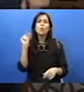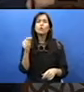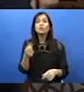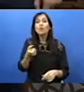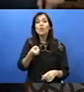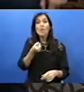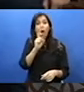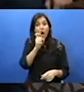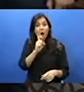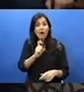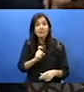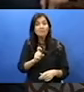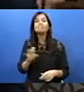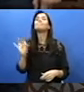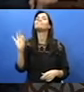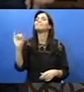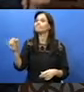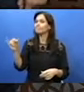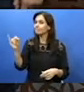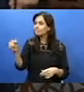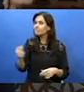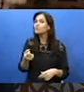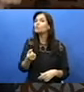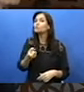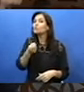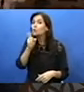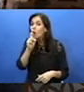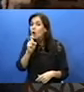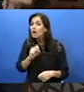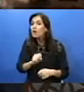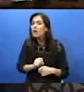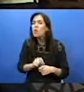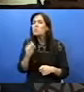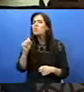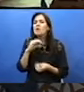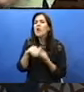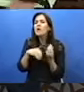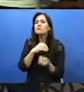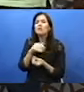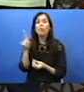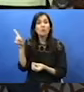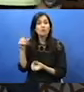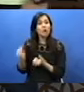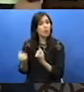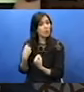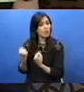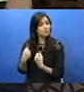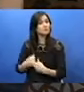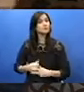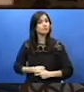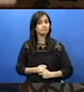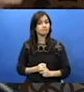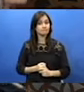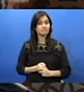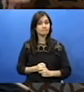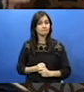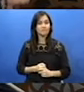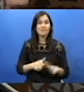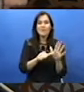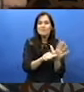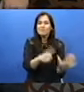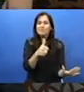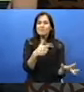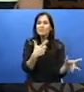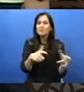Isso mesmo, drogas. Qual é a relação que isso tem com a educação física? Bom, em primeiro